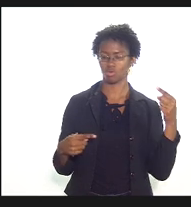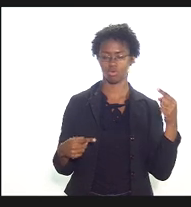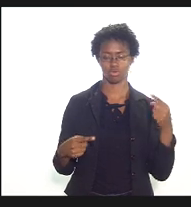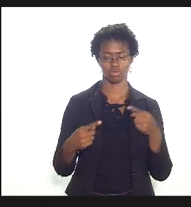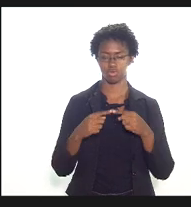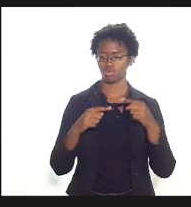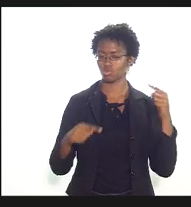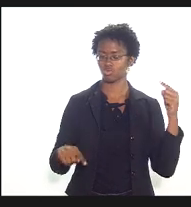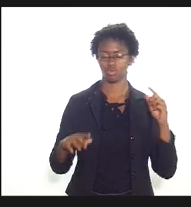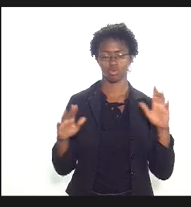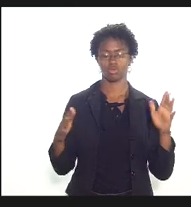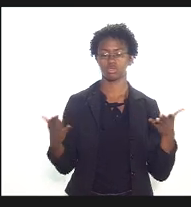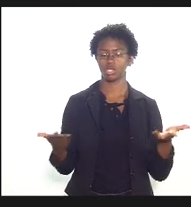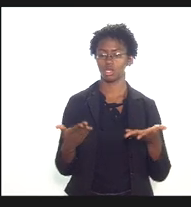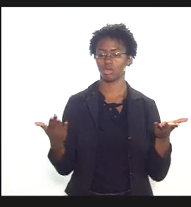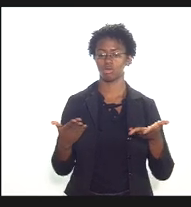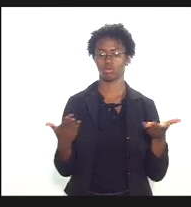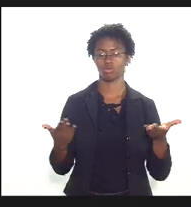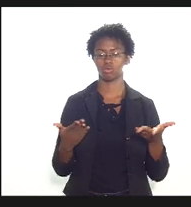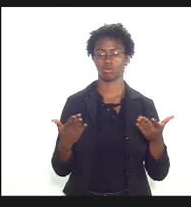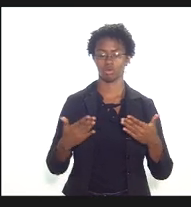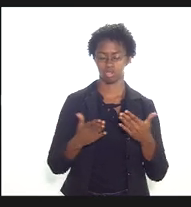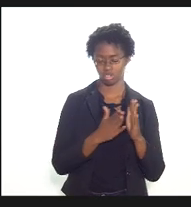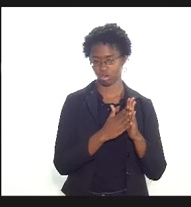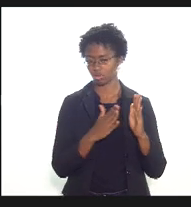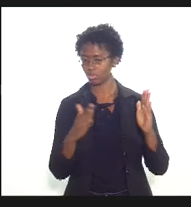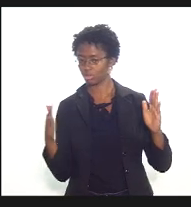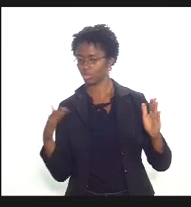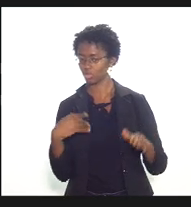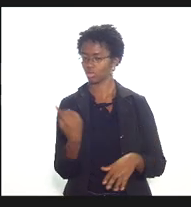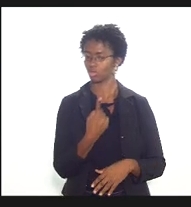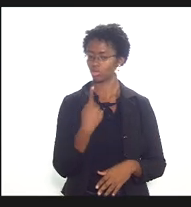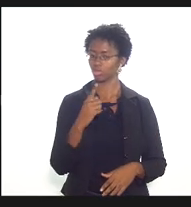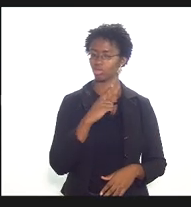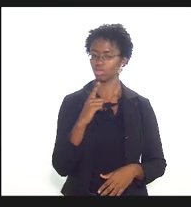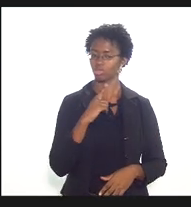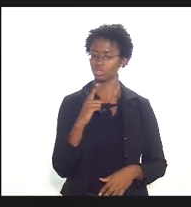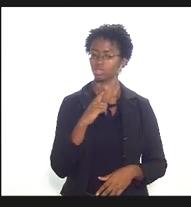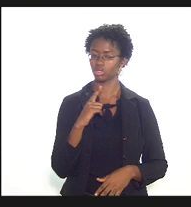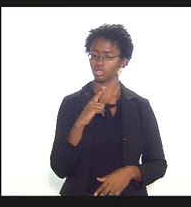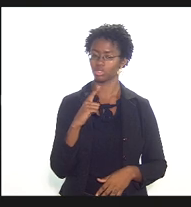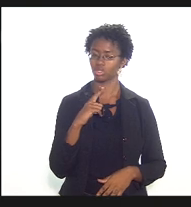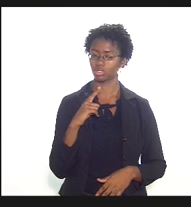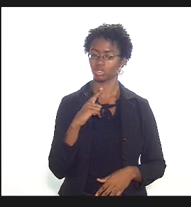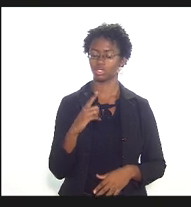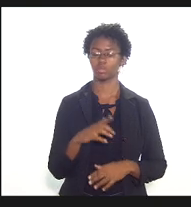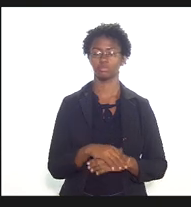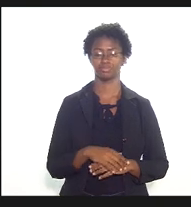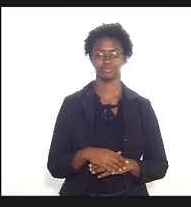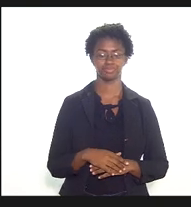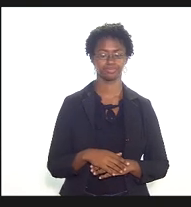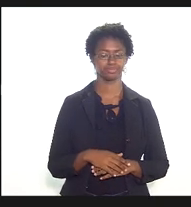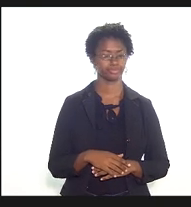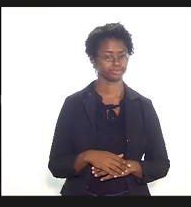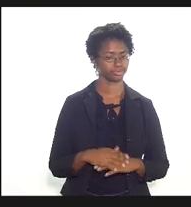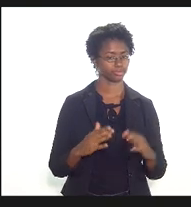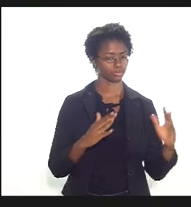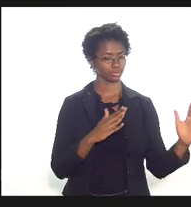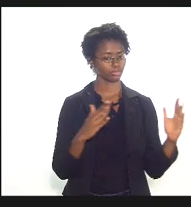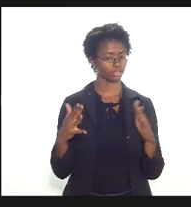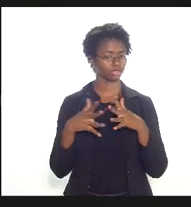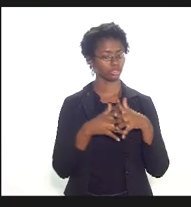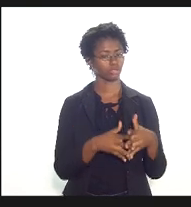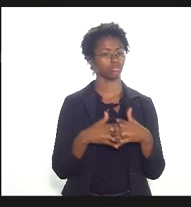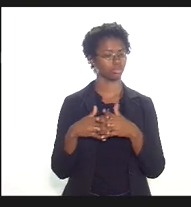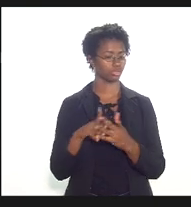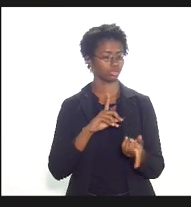mente ainda mais nesse momento em que a gente tem uma situação extremamente delicada com relação à